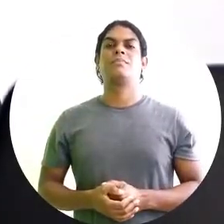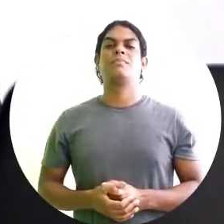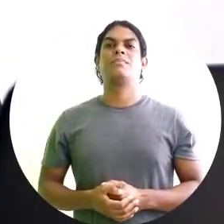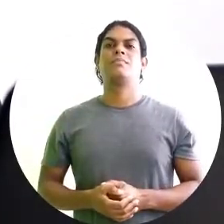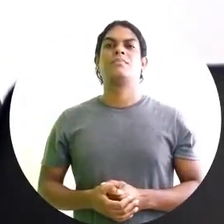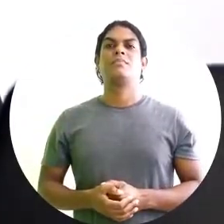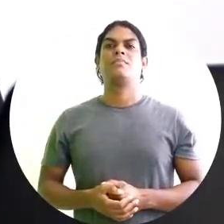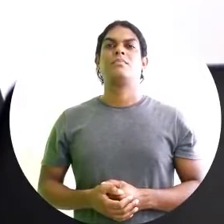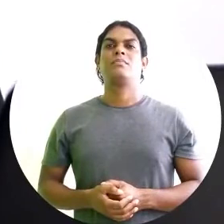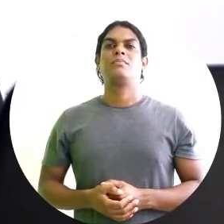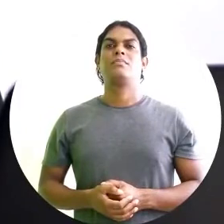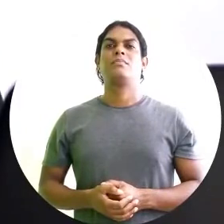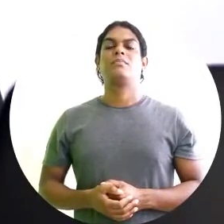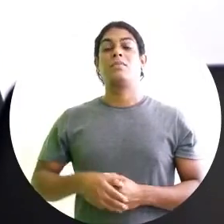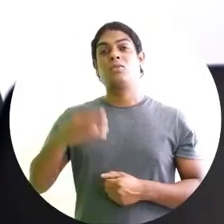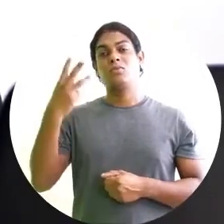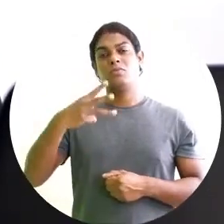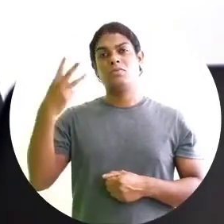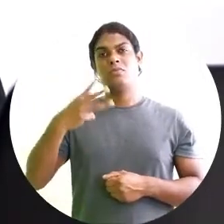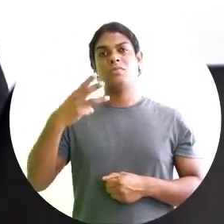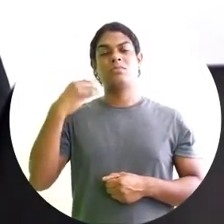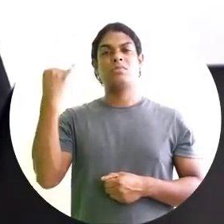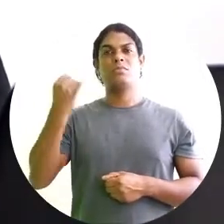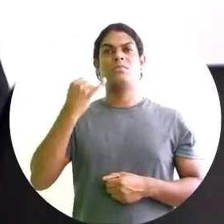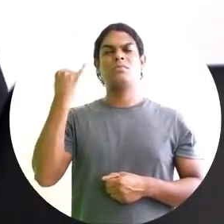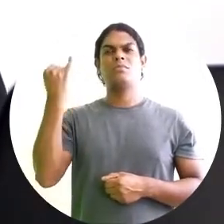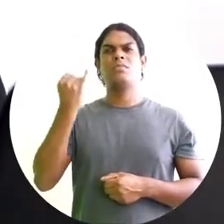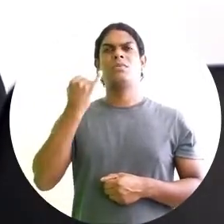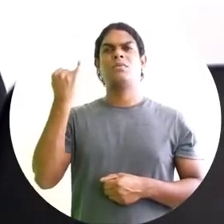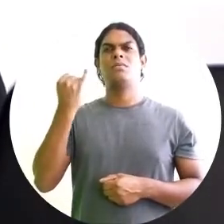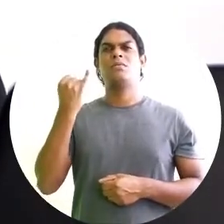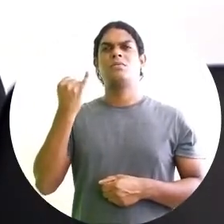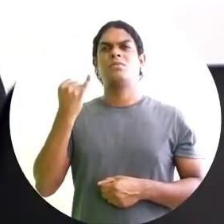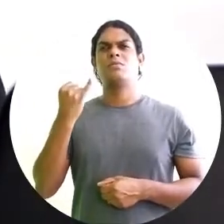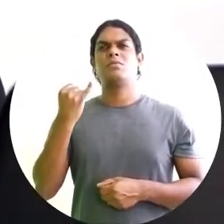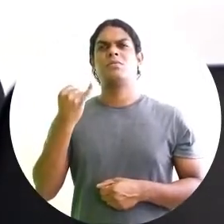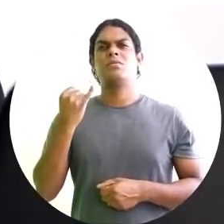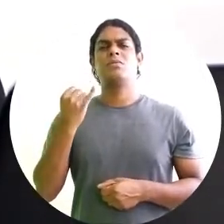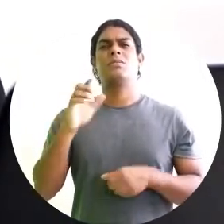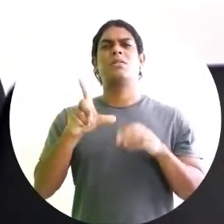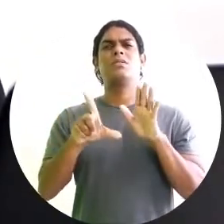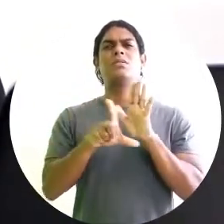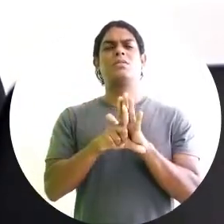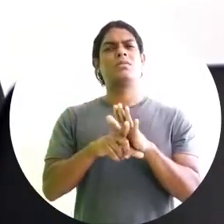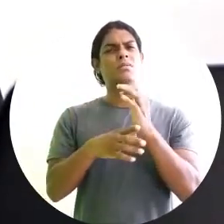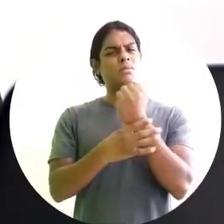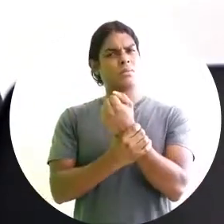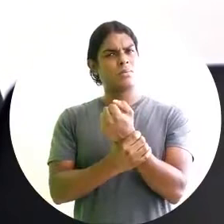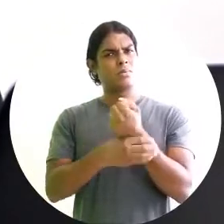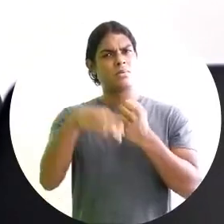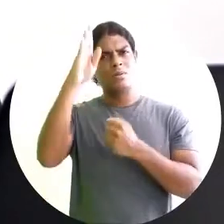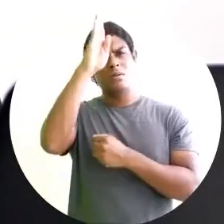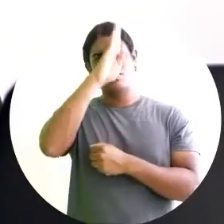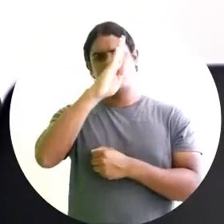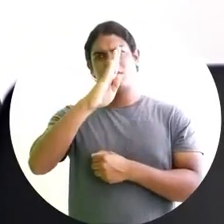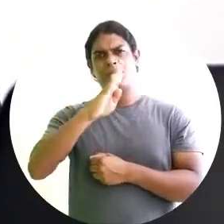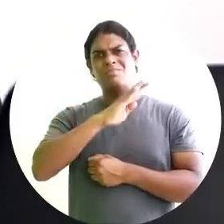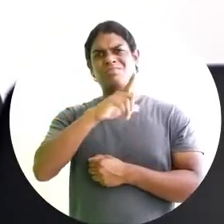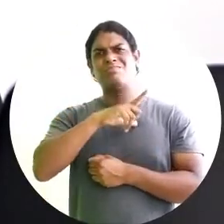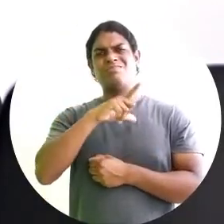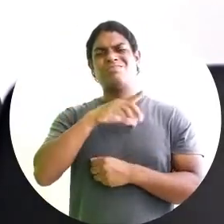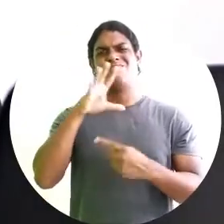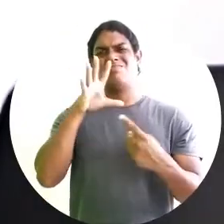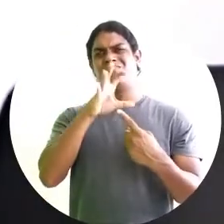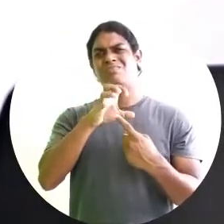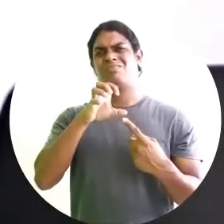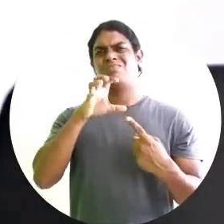Ele é algo marcante. Um terceiro ponto que nós devemos analisar é que a legislação trabalhista